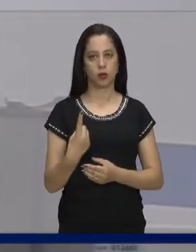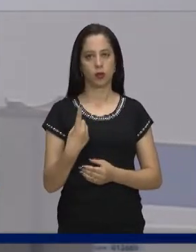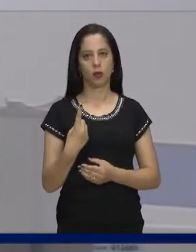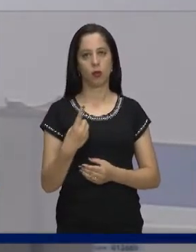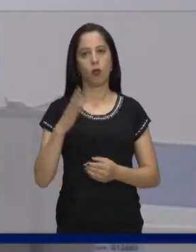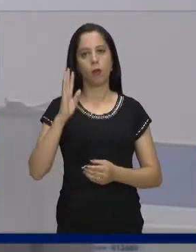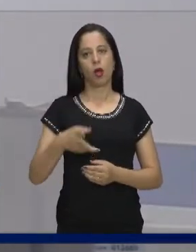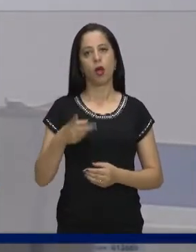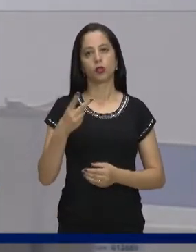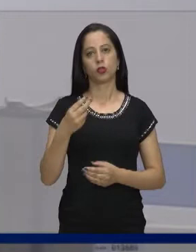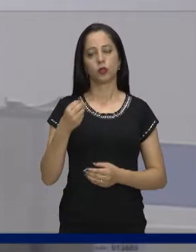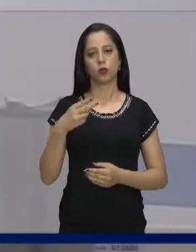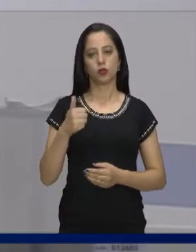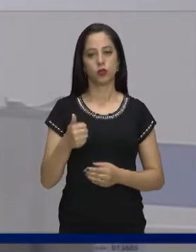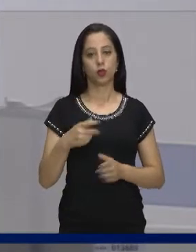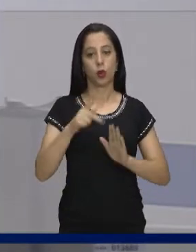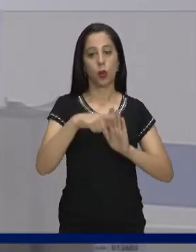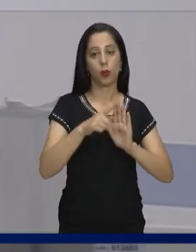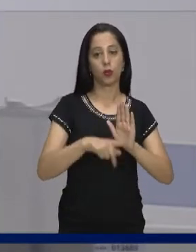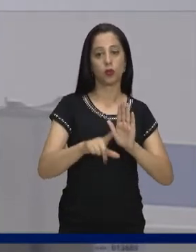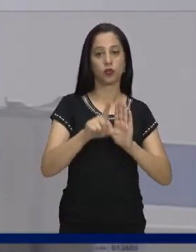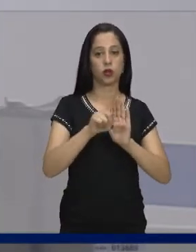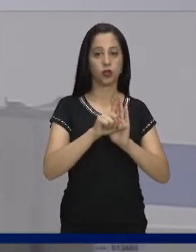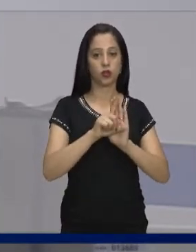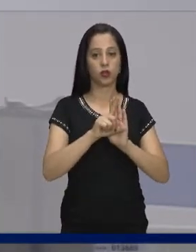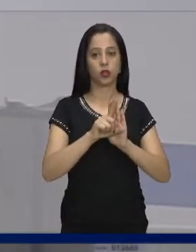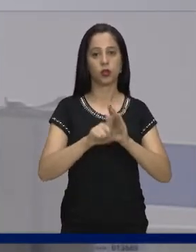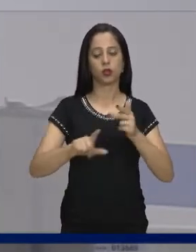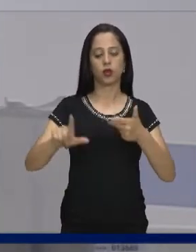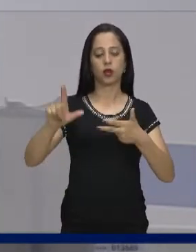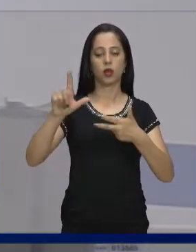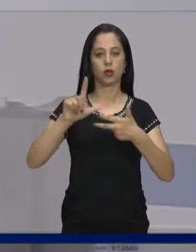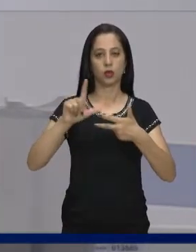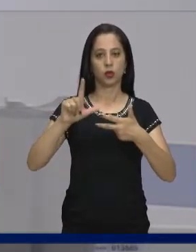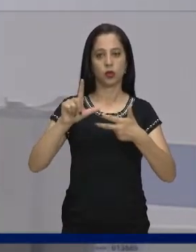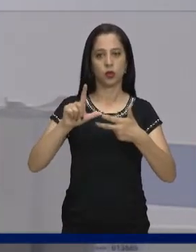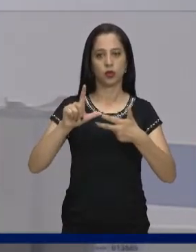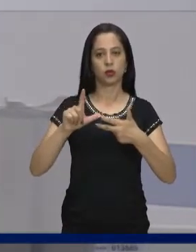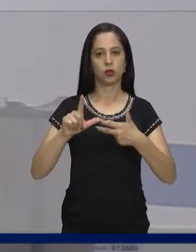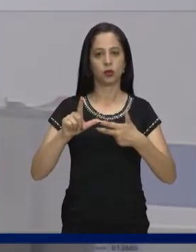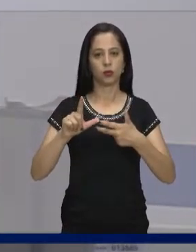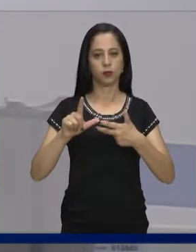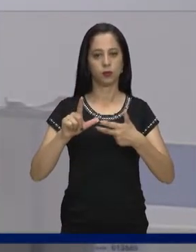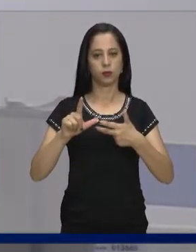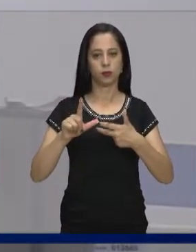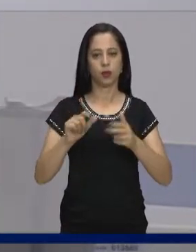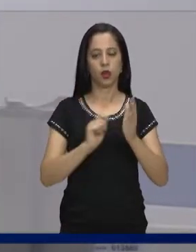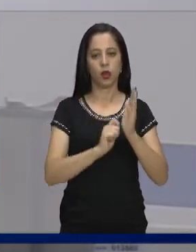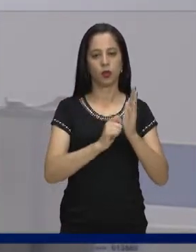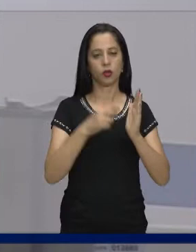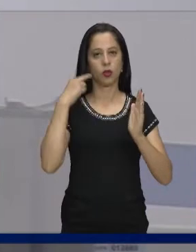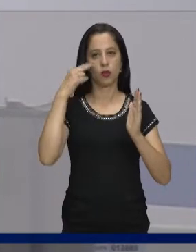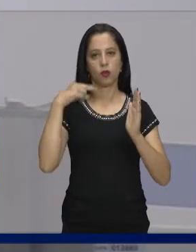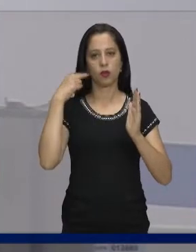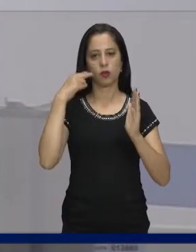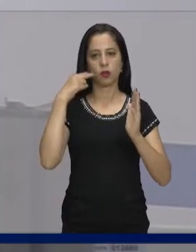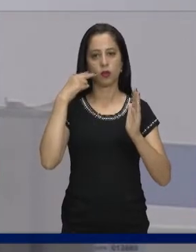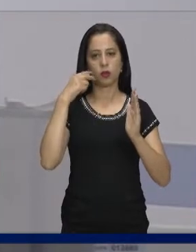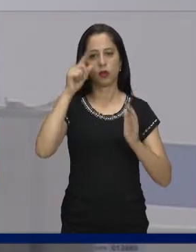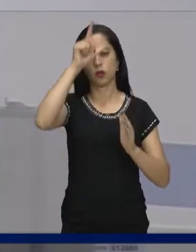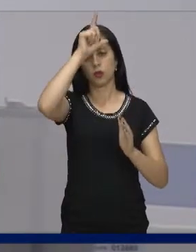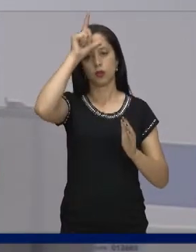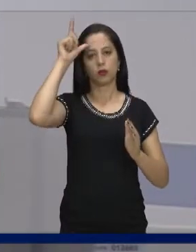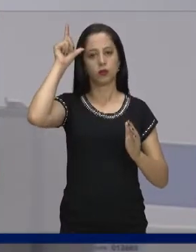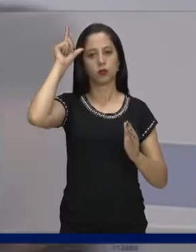13.341/2021, projeto de decreto legislativo número 23/2021, de autoria do vereador Lino